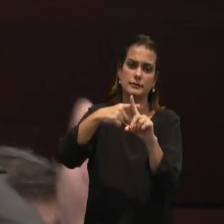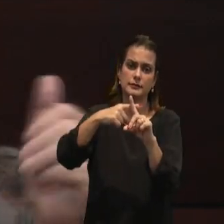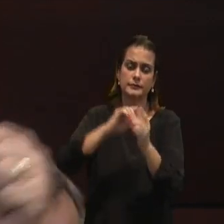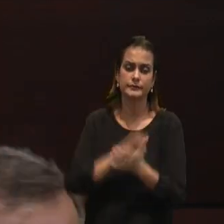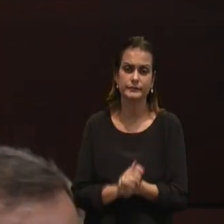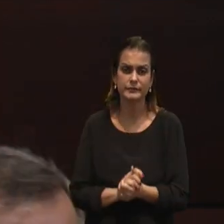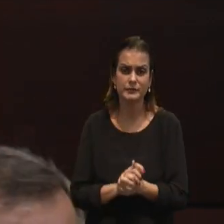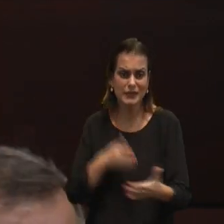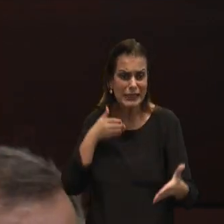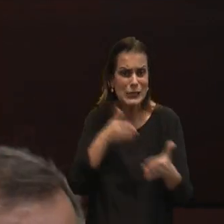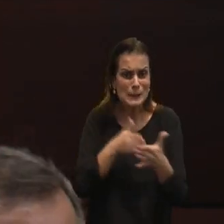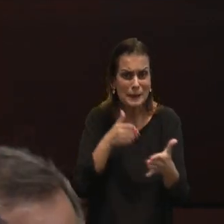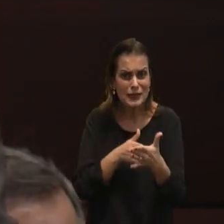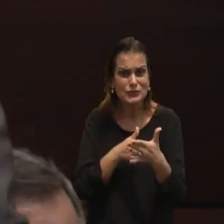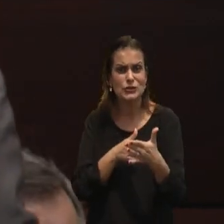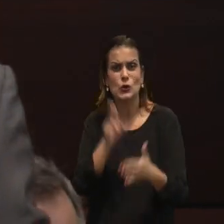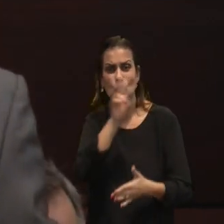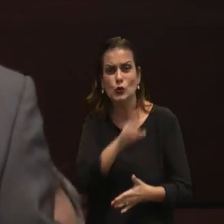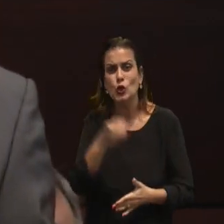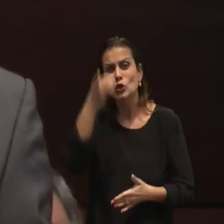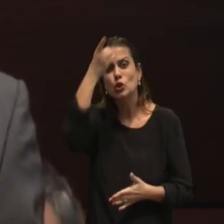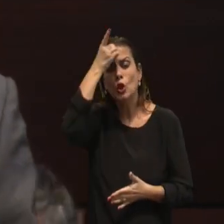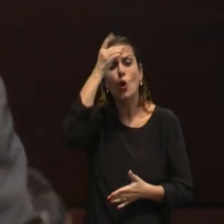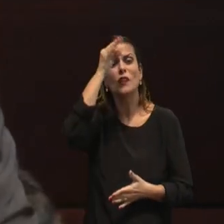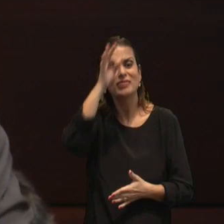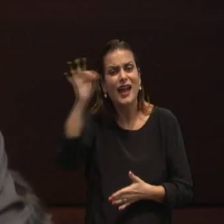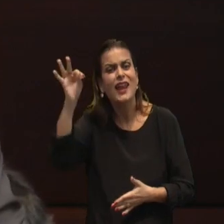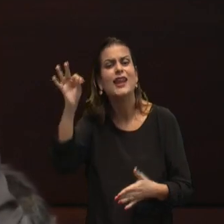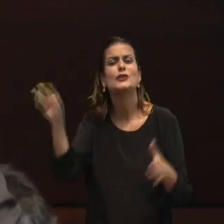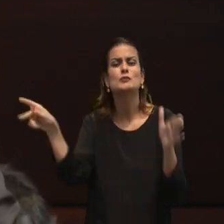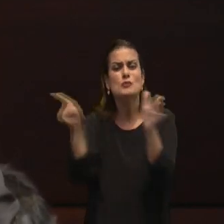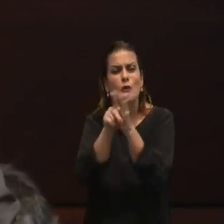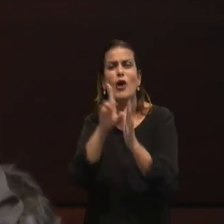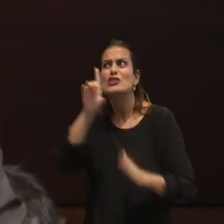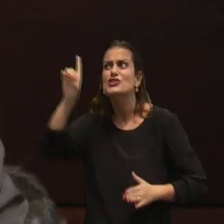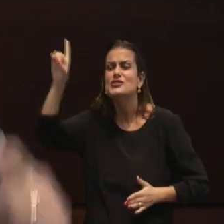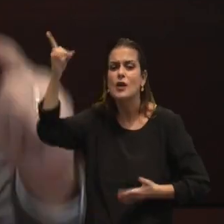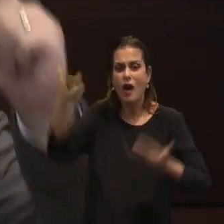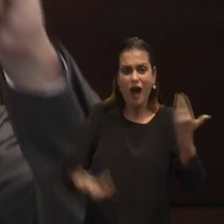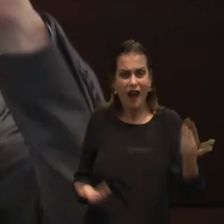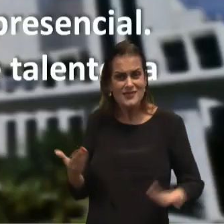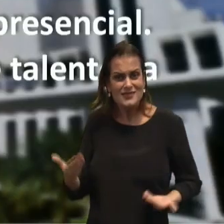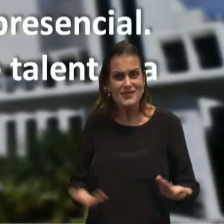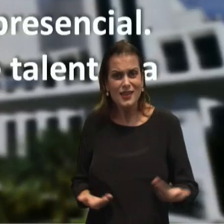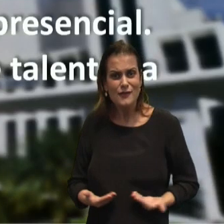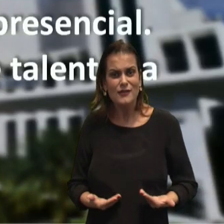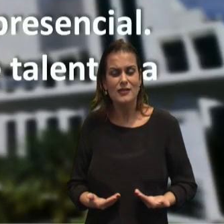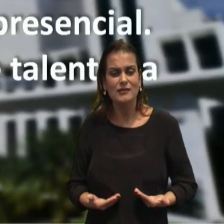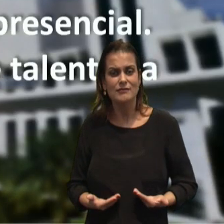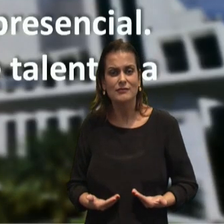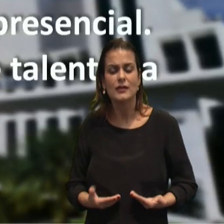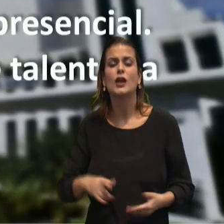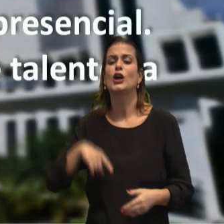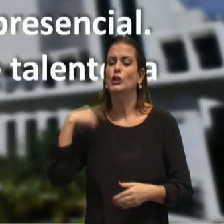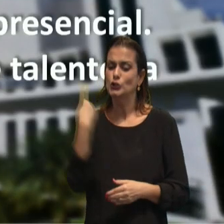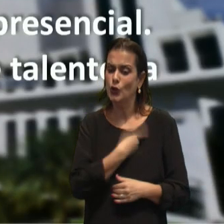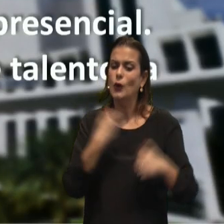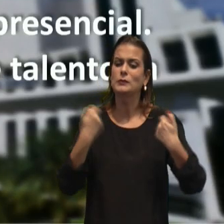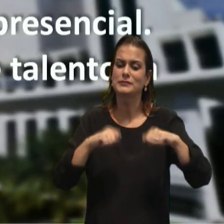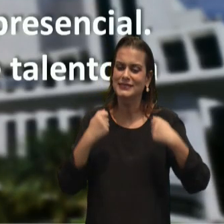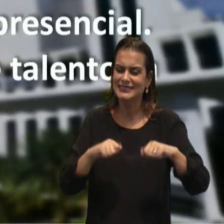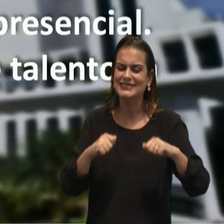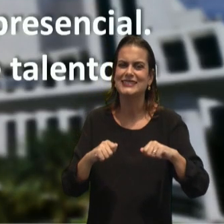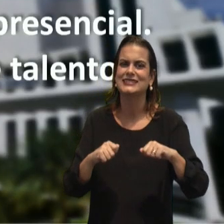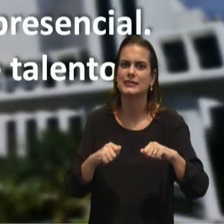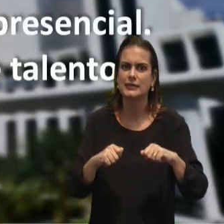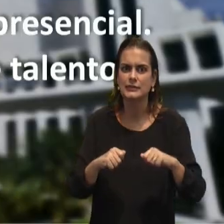O impedimento da aplicação dos dons e talentos a serviço de Deus e do próximo. Temos que fazer uma ginástica, inclusive, né,